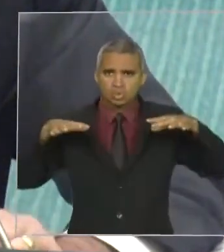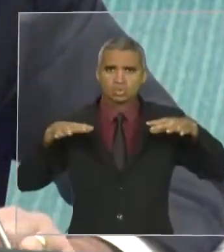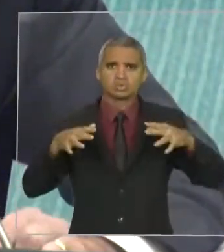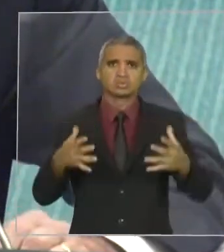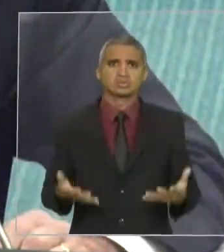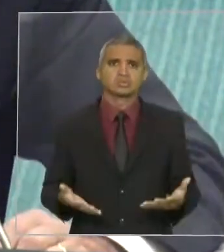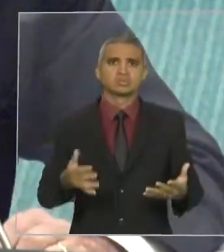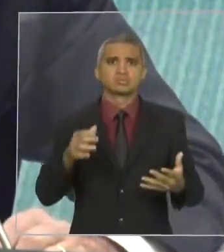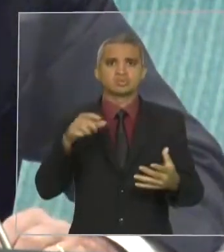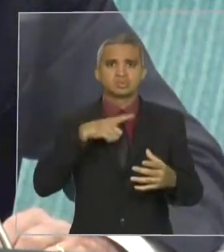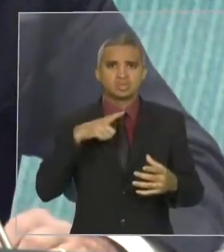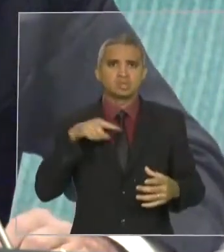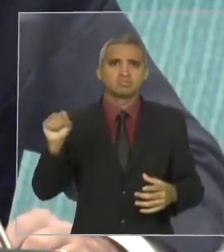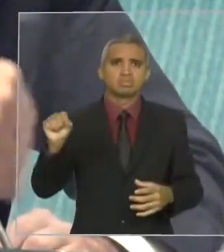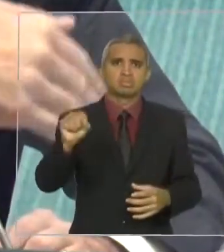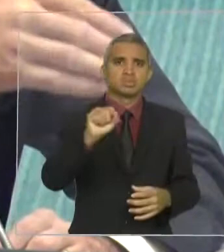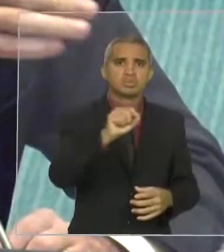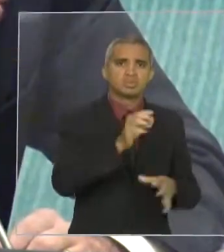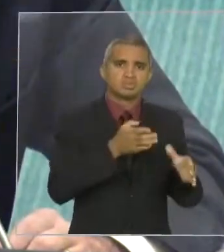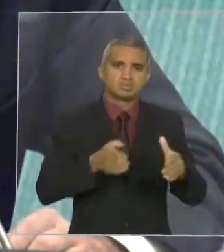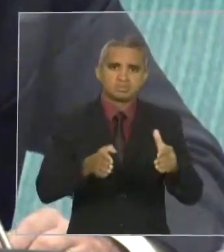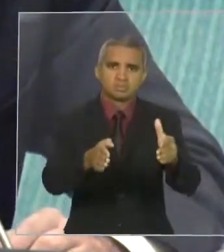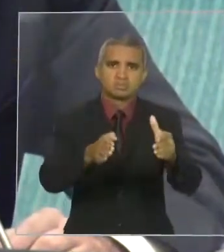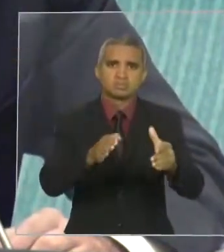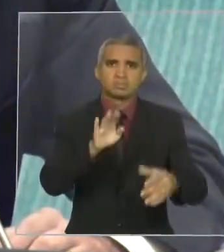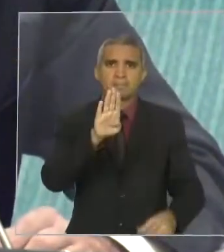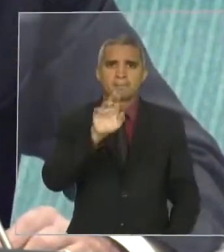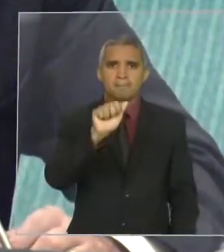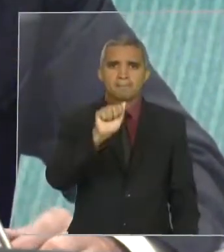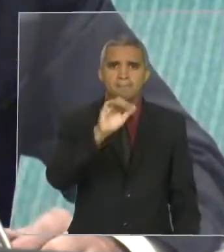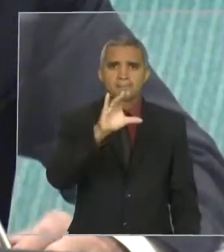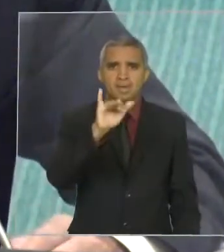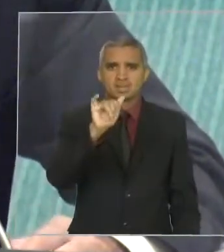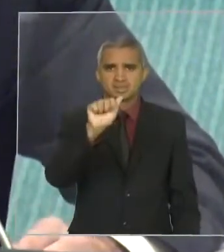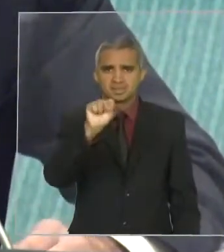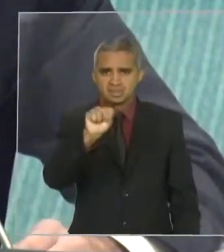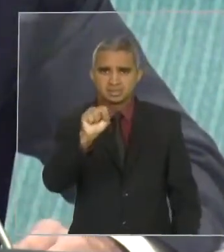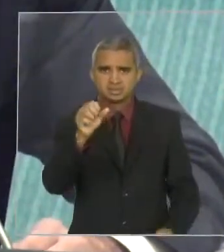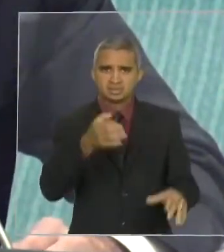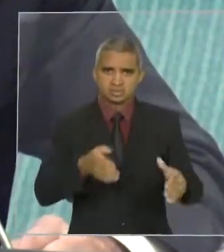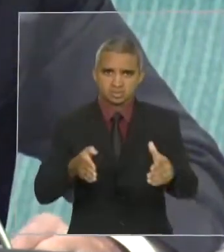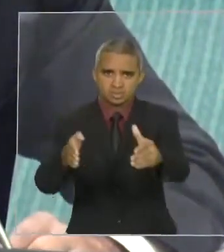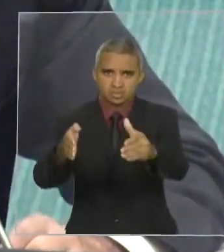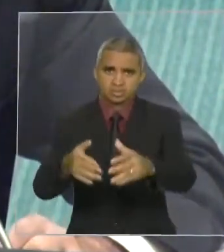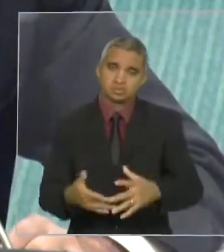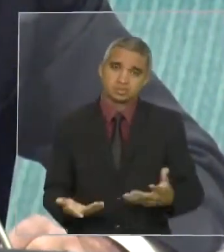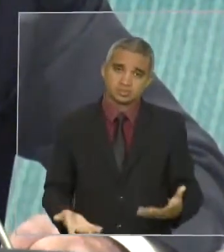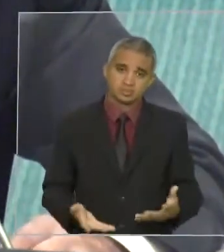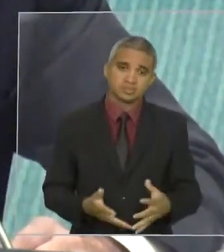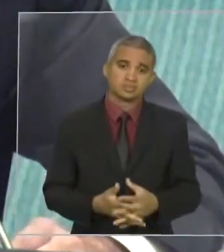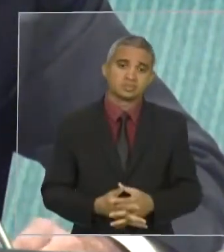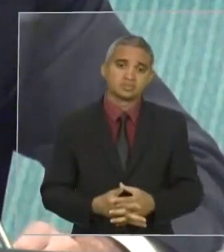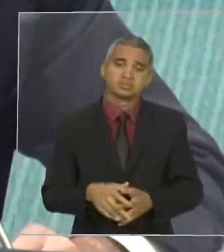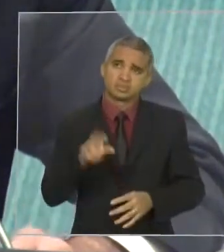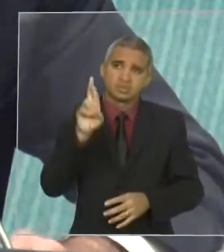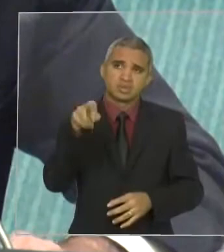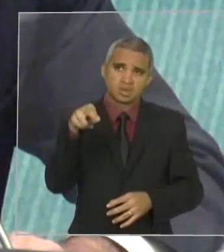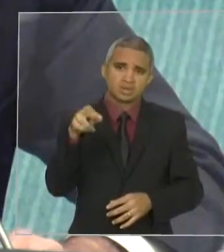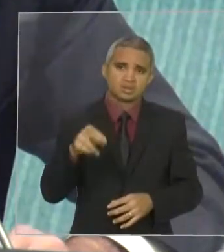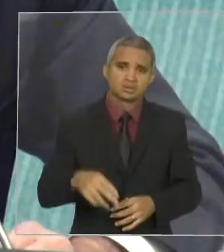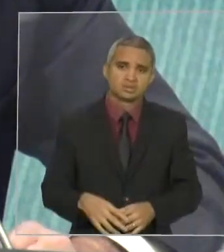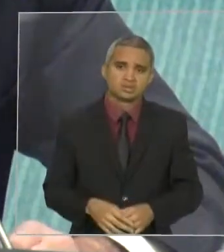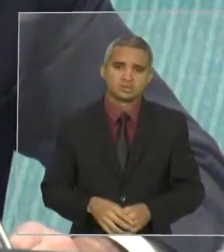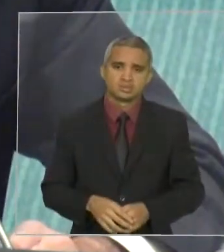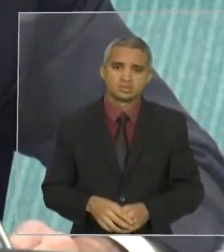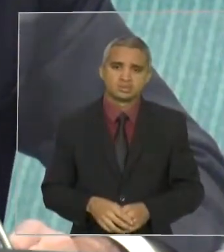das bacias, que leva, de uma forma geral, a questão ambiental. E Vossa Excelência tem toda a razão. É uma